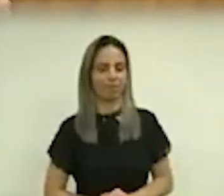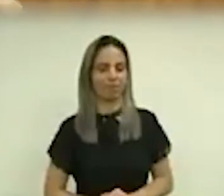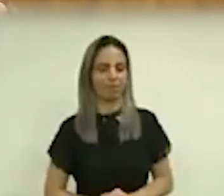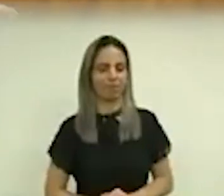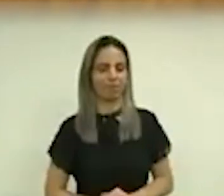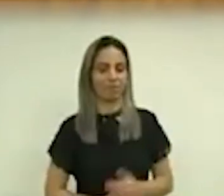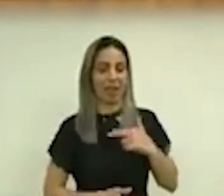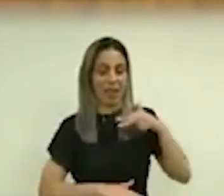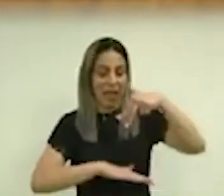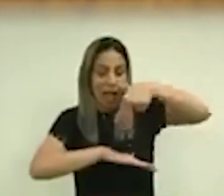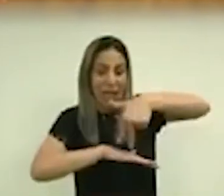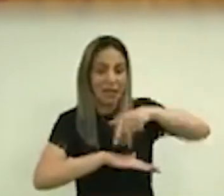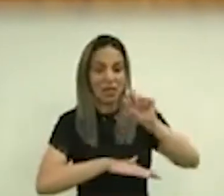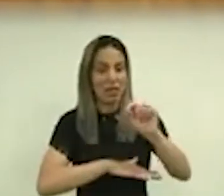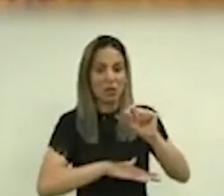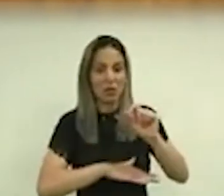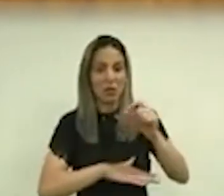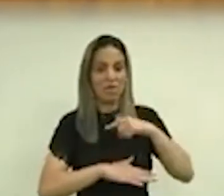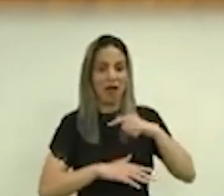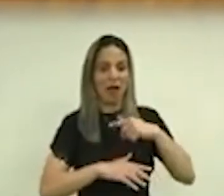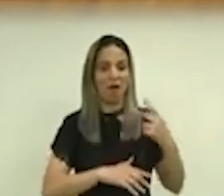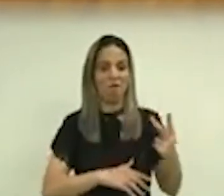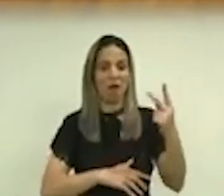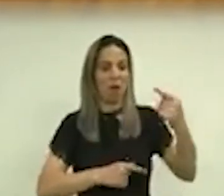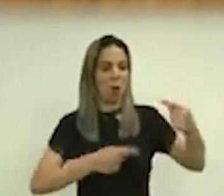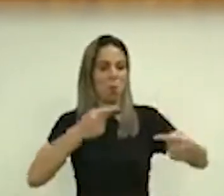e aqui não faço nenhum juízo de valor,